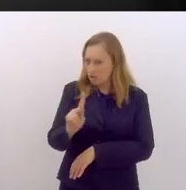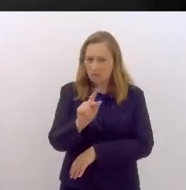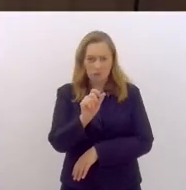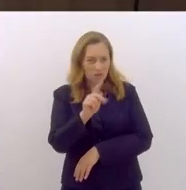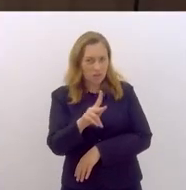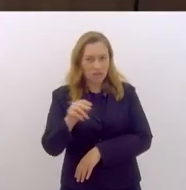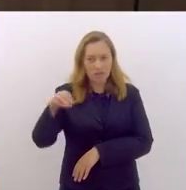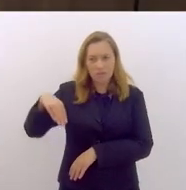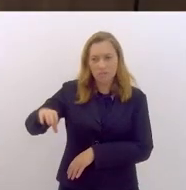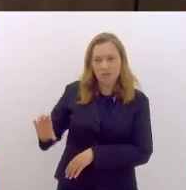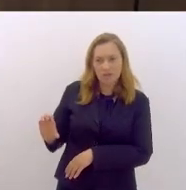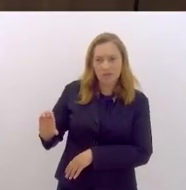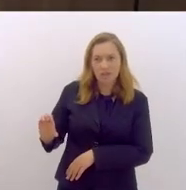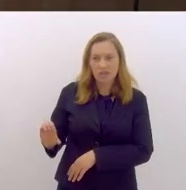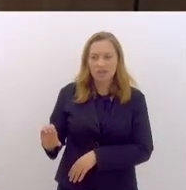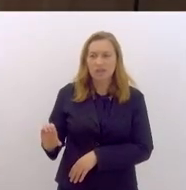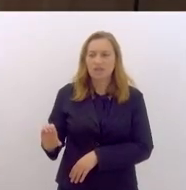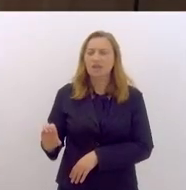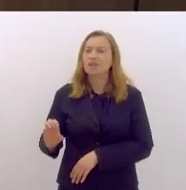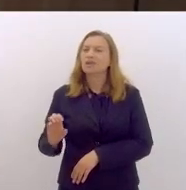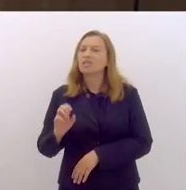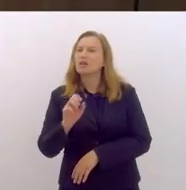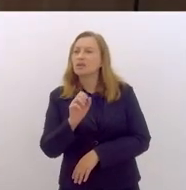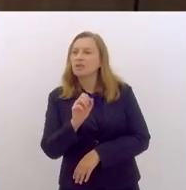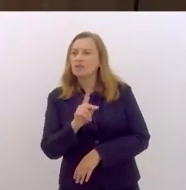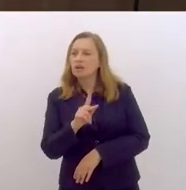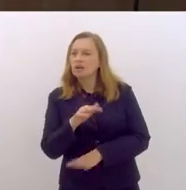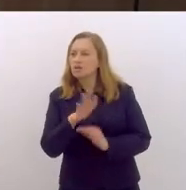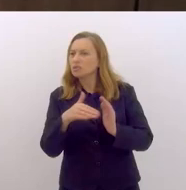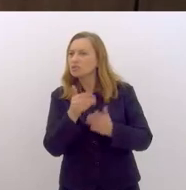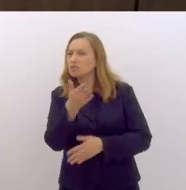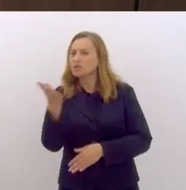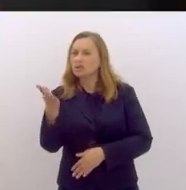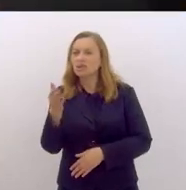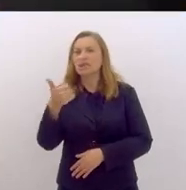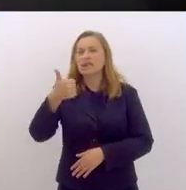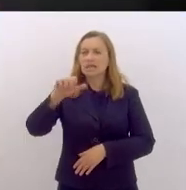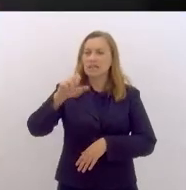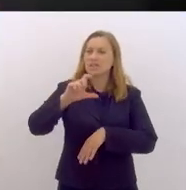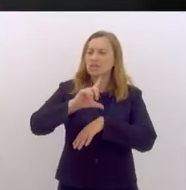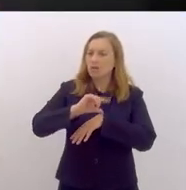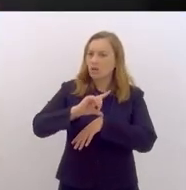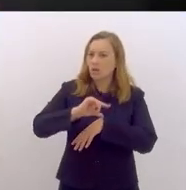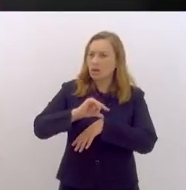Mink? Ok aí, pessoal? 15 horas,